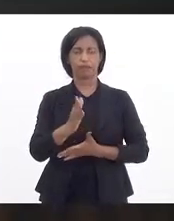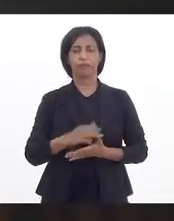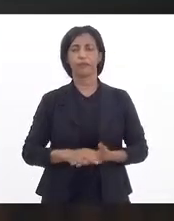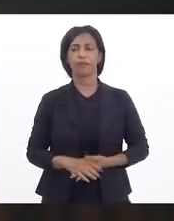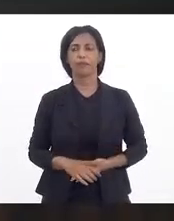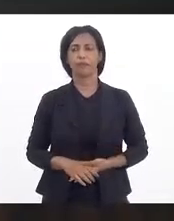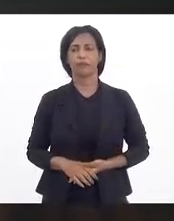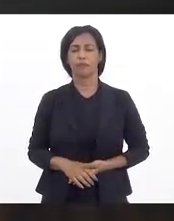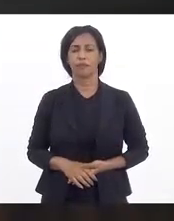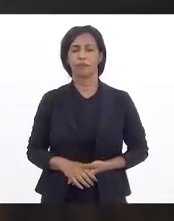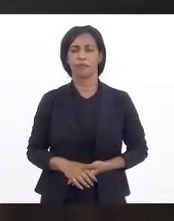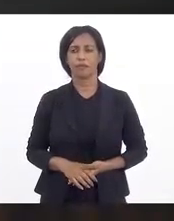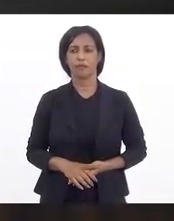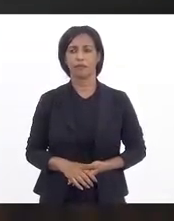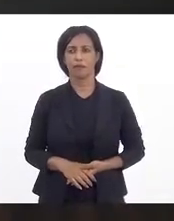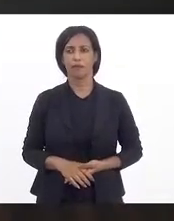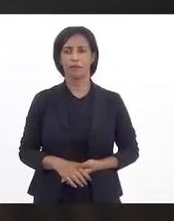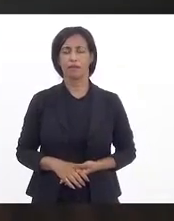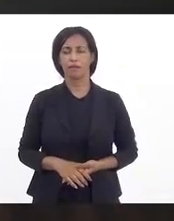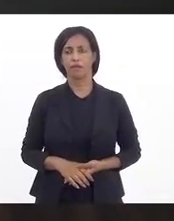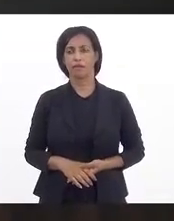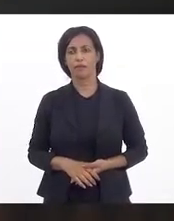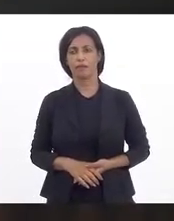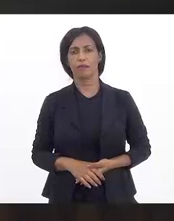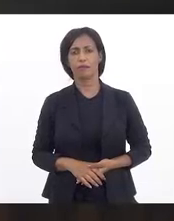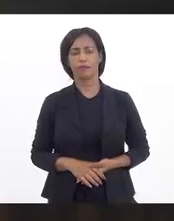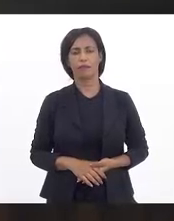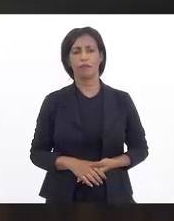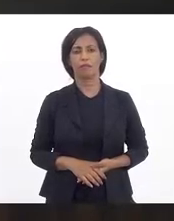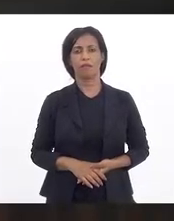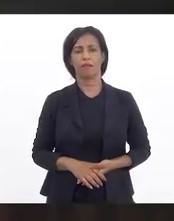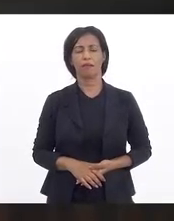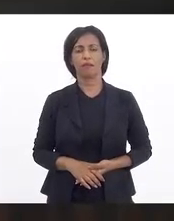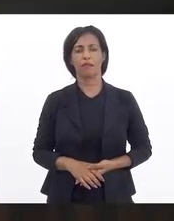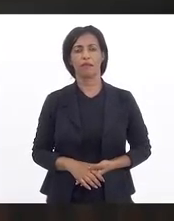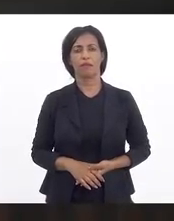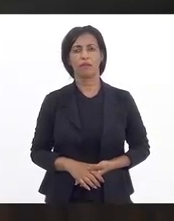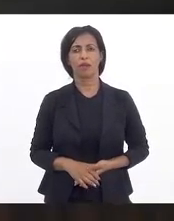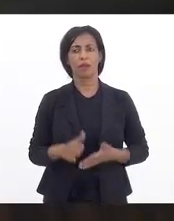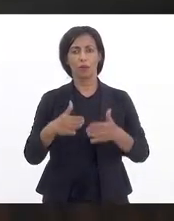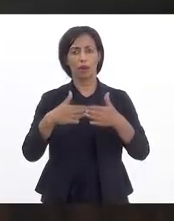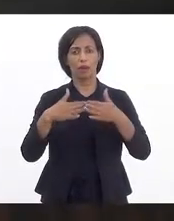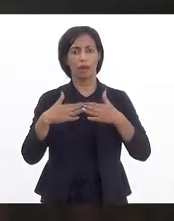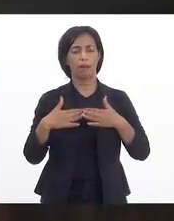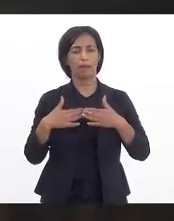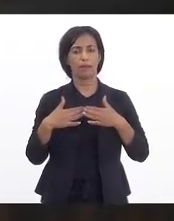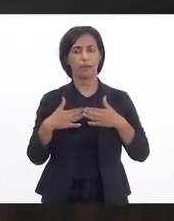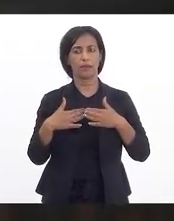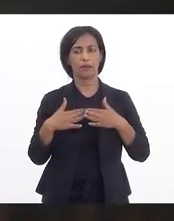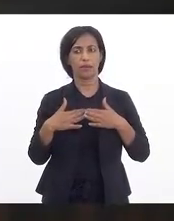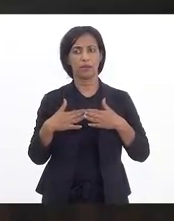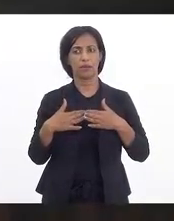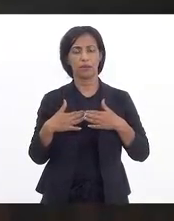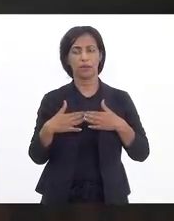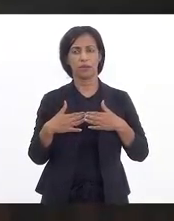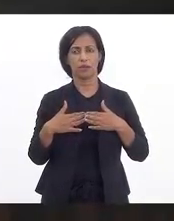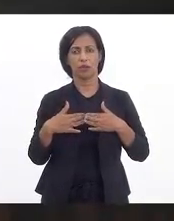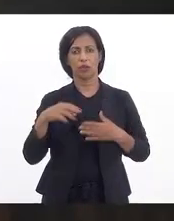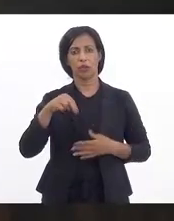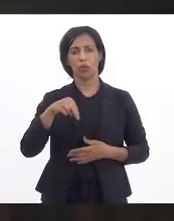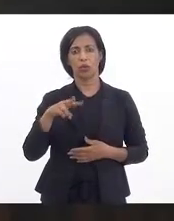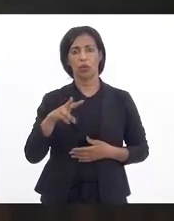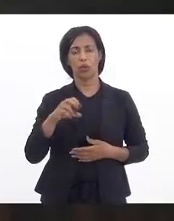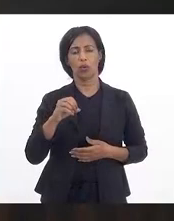estão aprovado vai à promulgação com abstenção de todos que anunciado